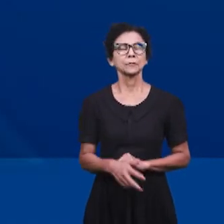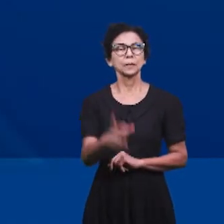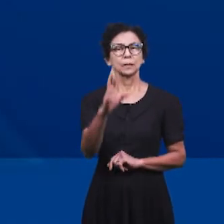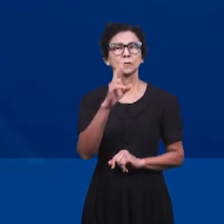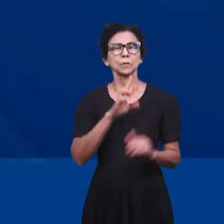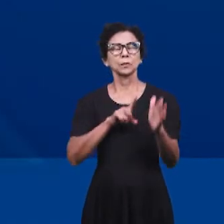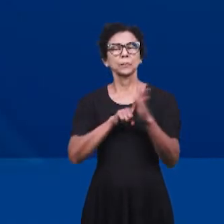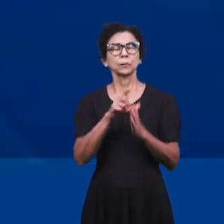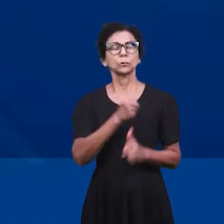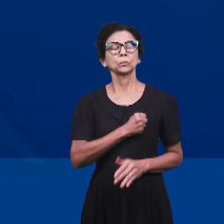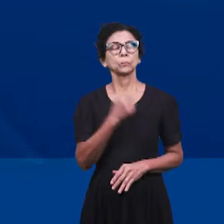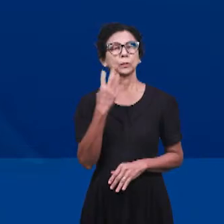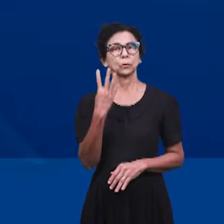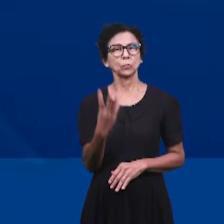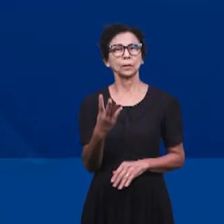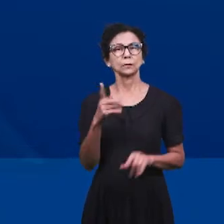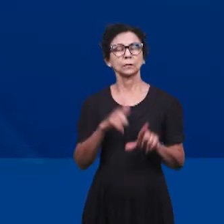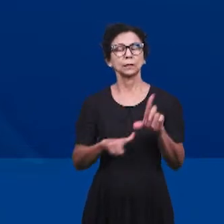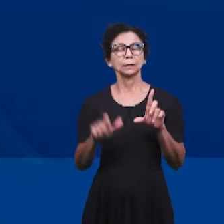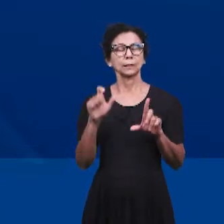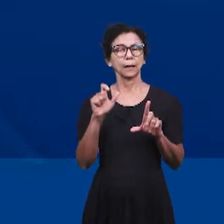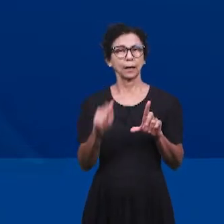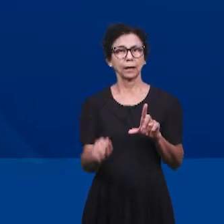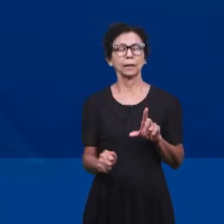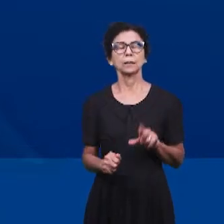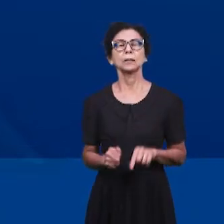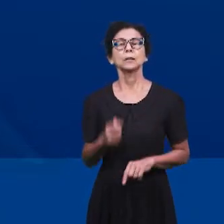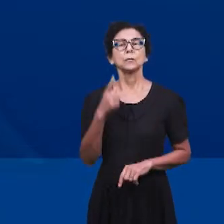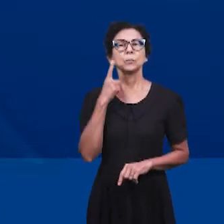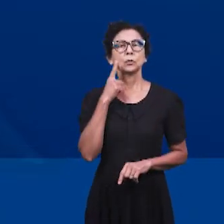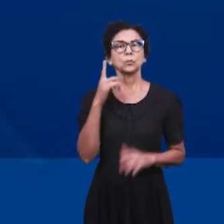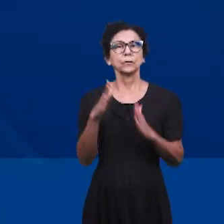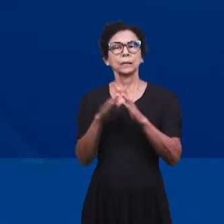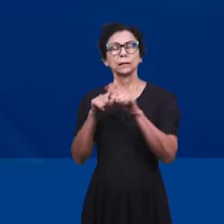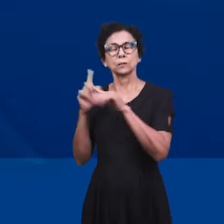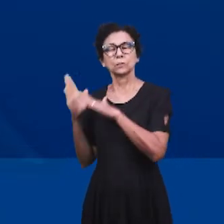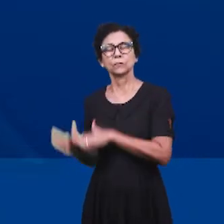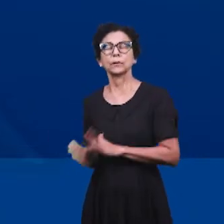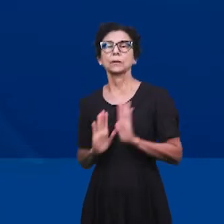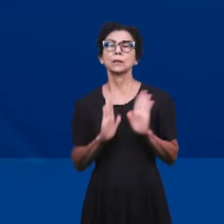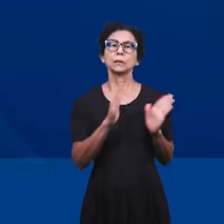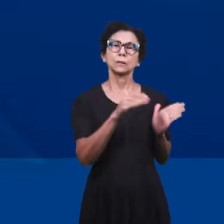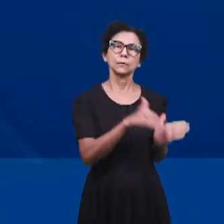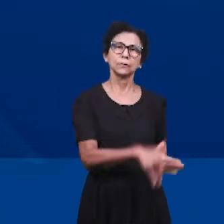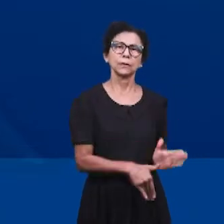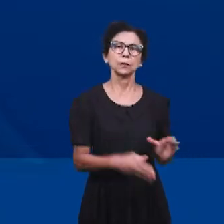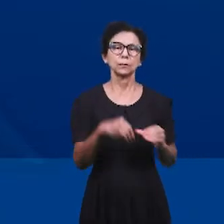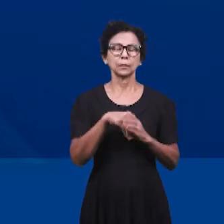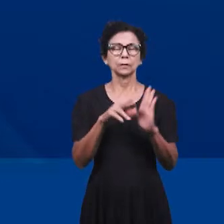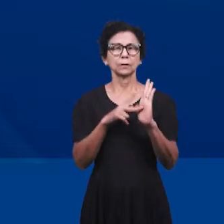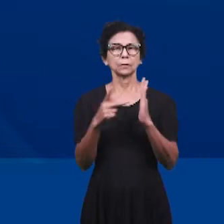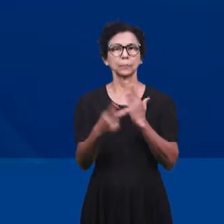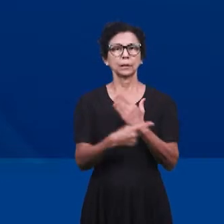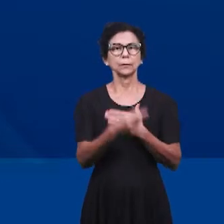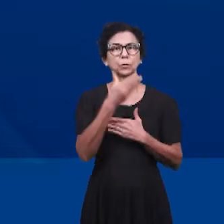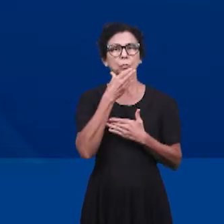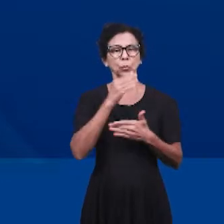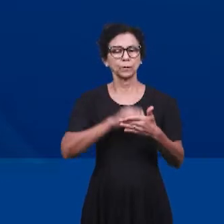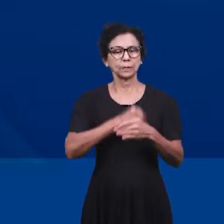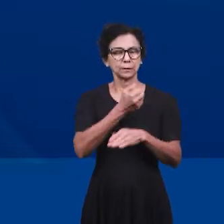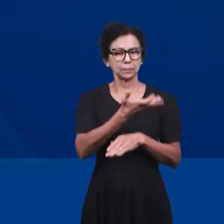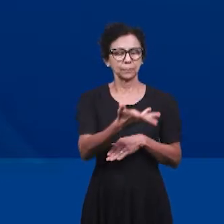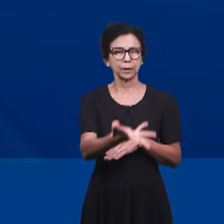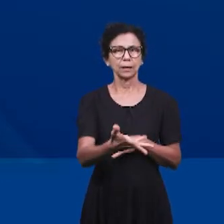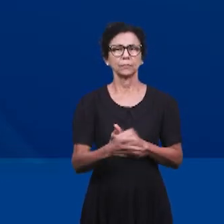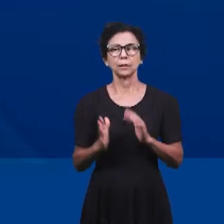la pregunta número 4, letra A, podemos encontrar la iglesia fiel y la iglesia infiel en la parábola del sembrador. La iglesia